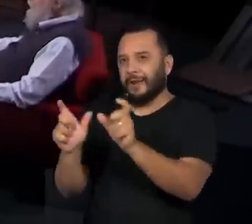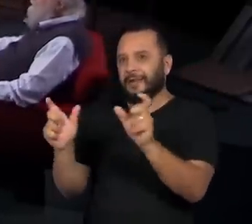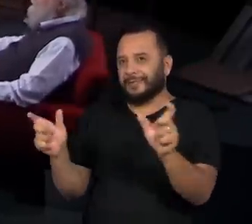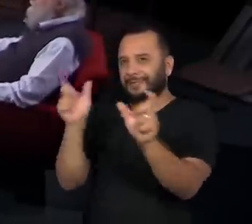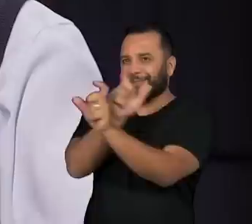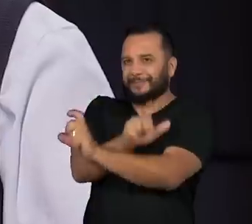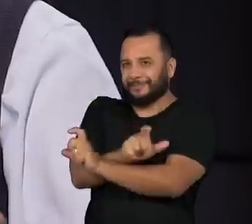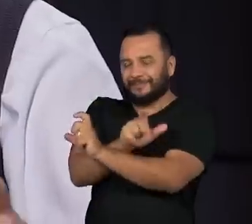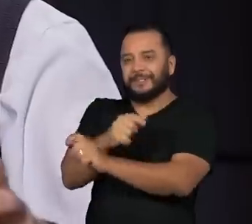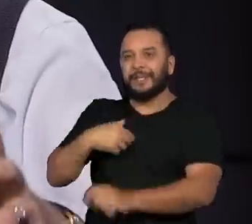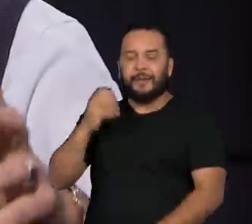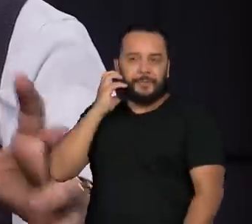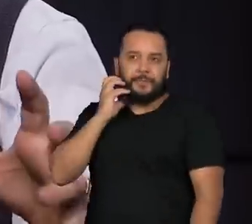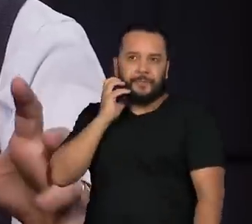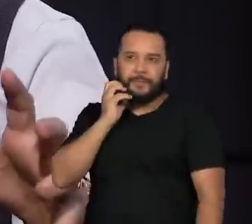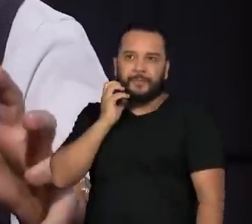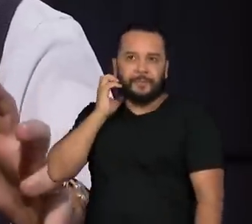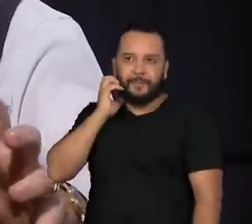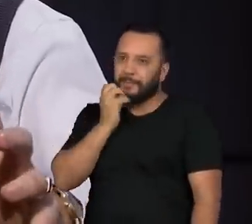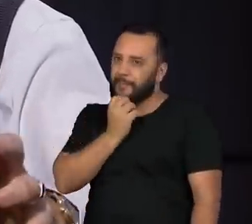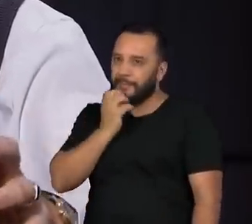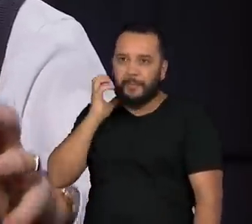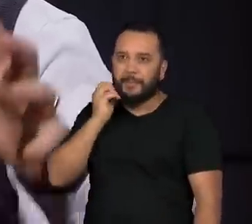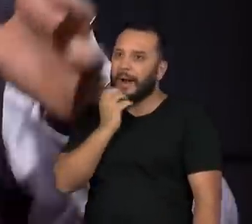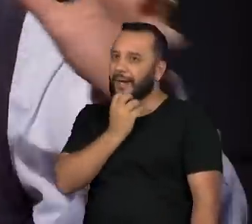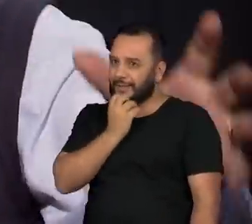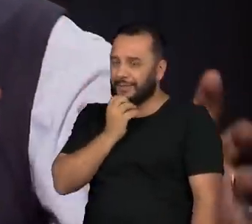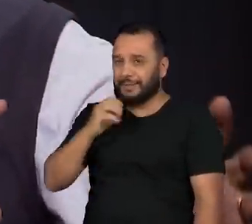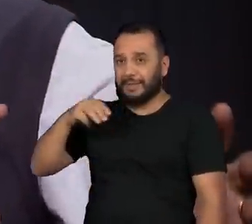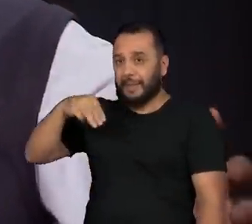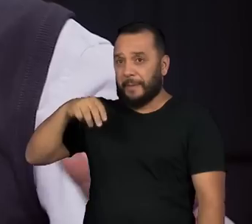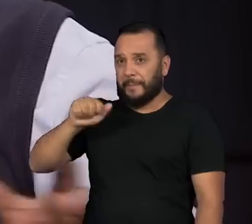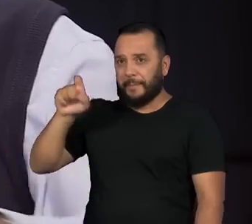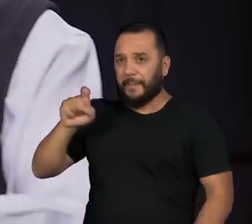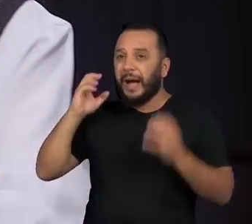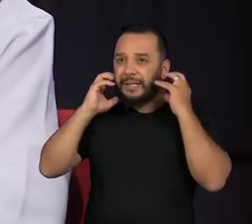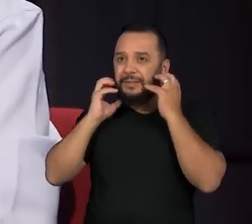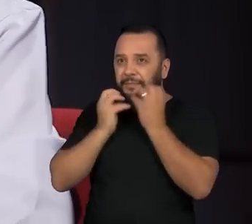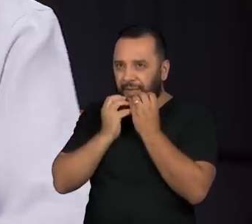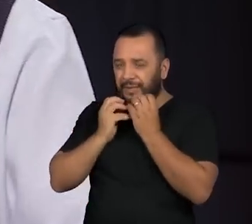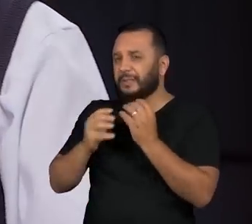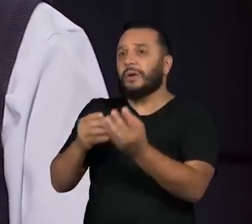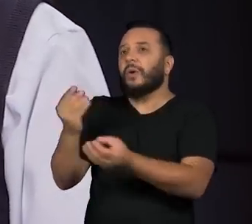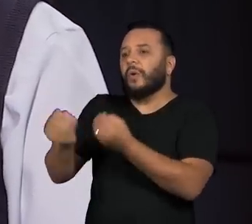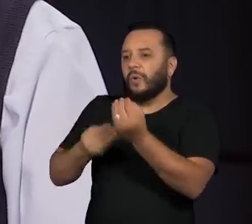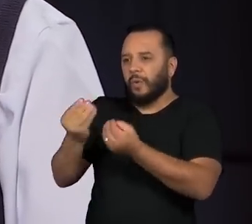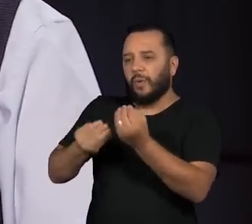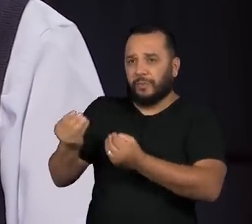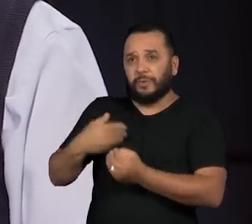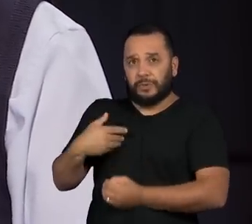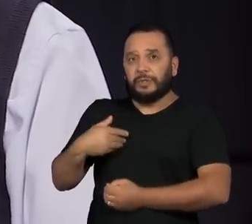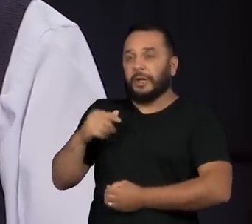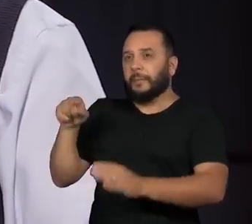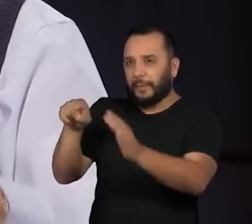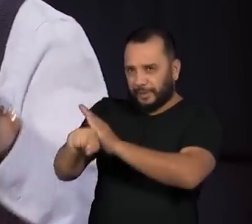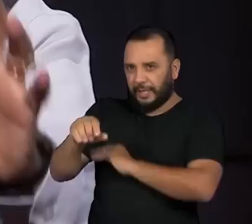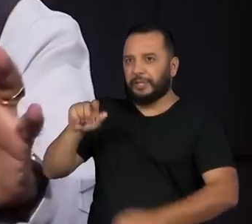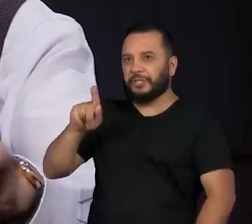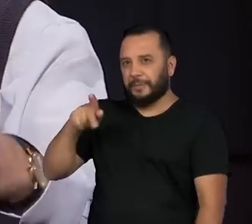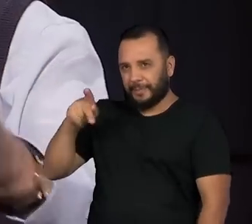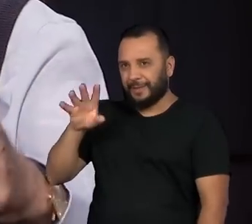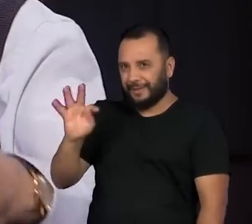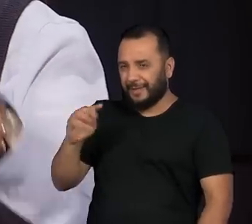do Marx a história se repete duas vezes primeiro como tragédia depois como farsa eu perguntei puxadinha PT